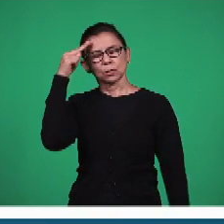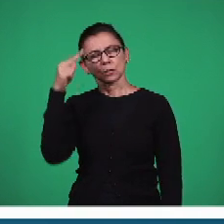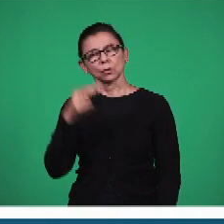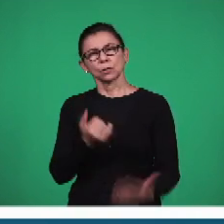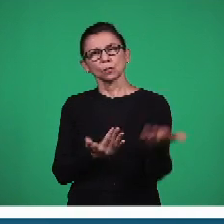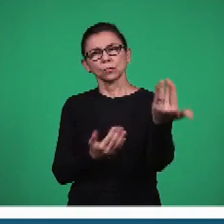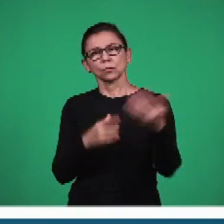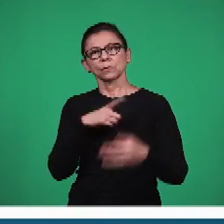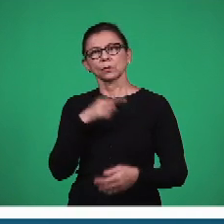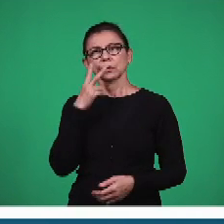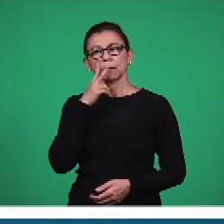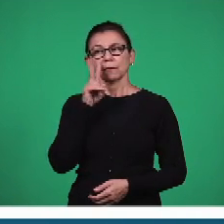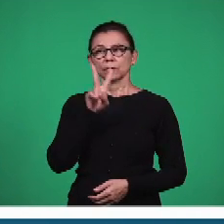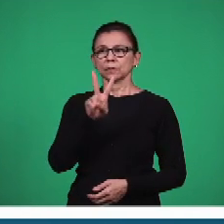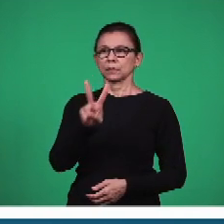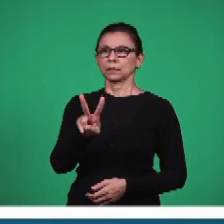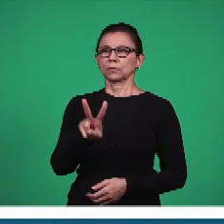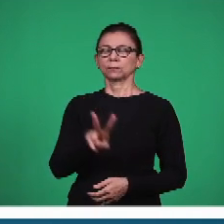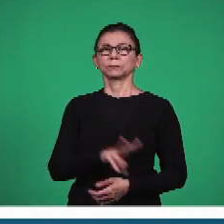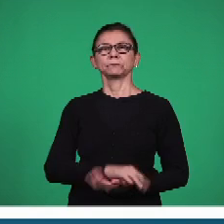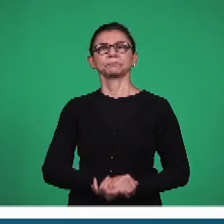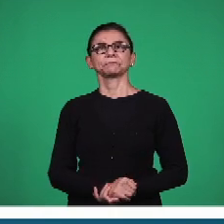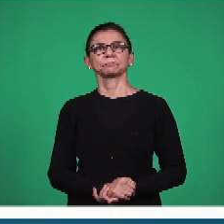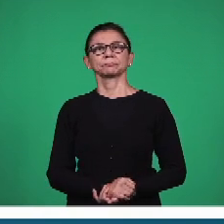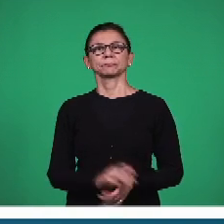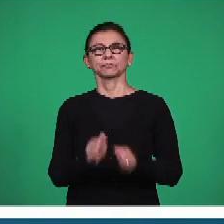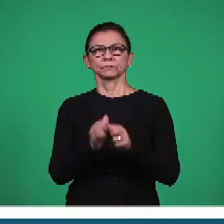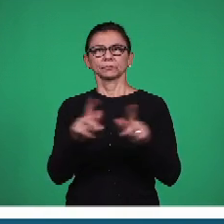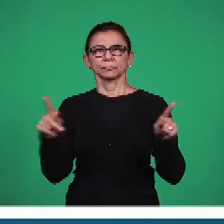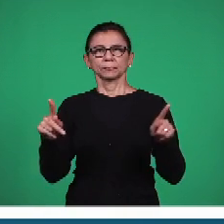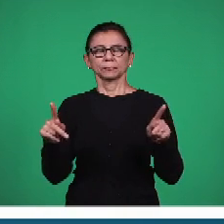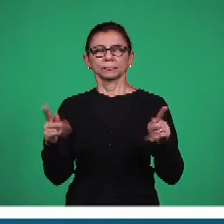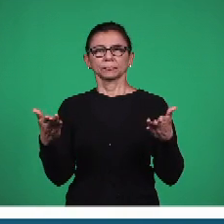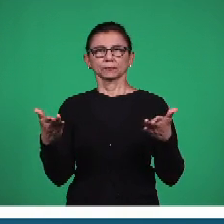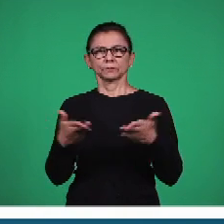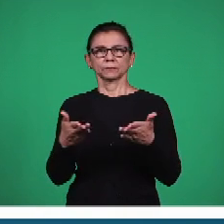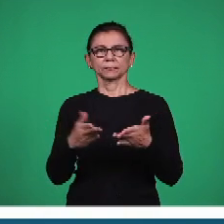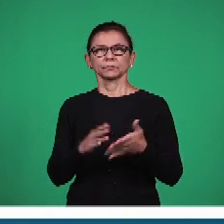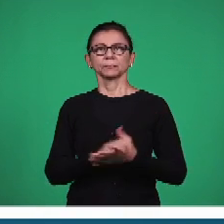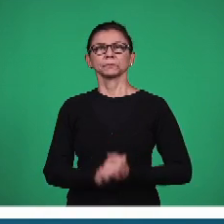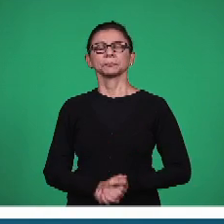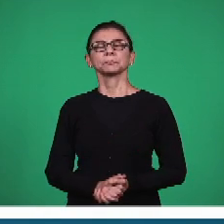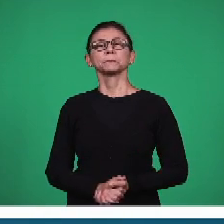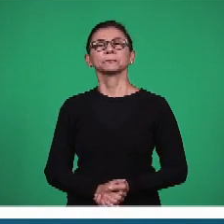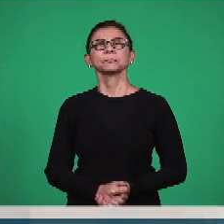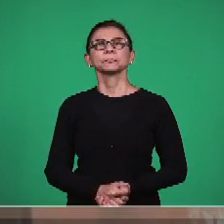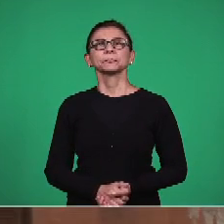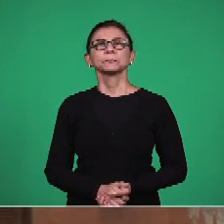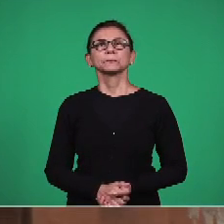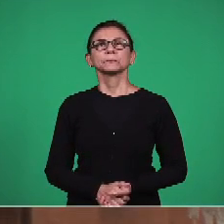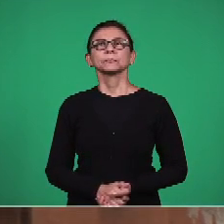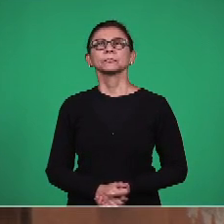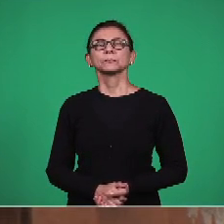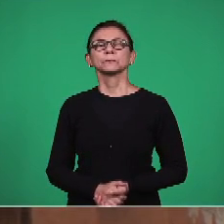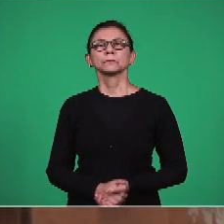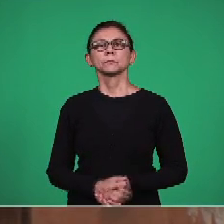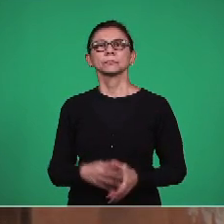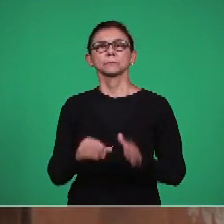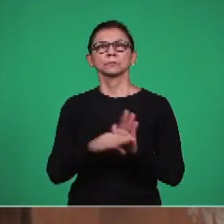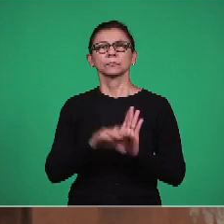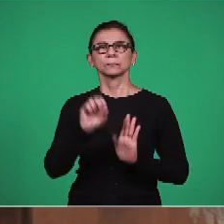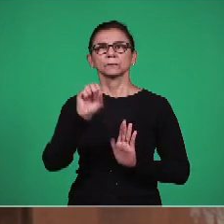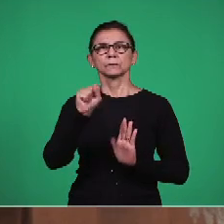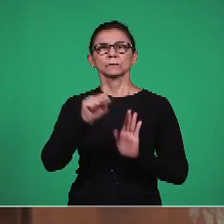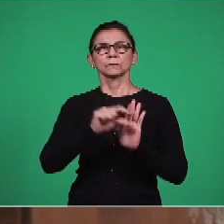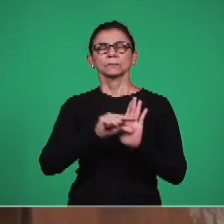terão visões. Vamos ao texto de Apocalipse. Apocalipse 8:5. Vamos lá, Apocalipse 8:5. Vê a